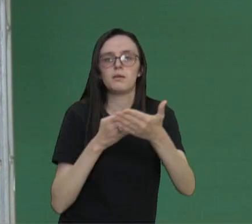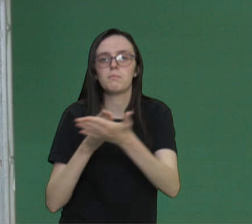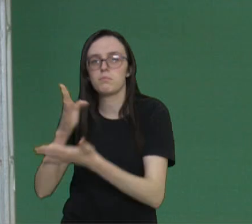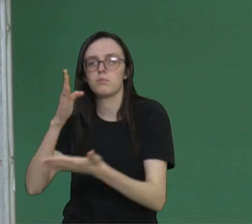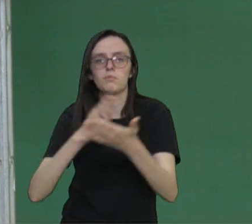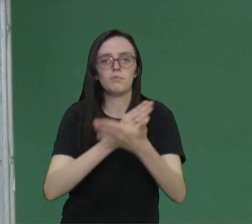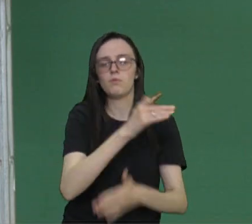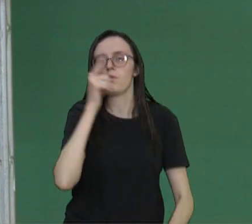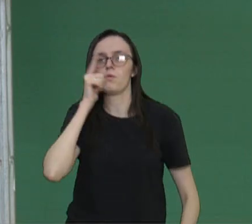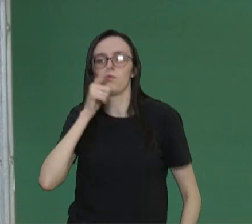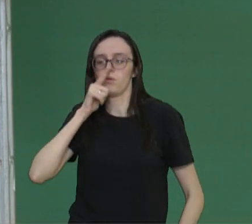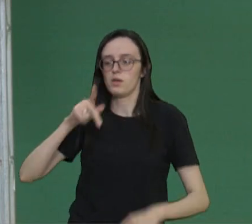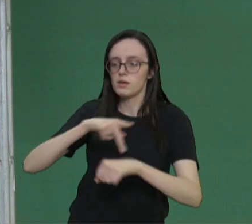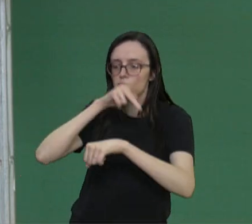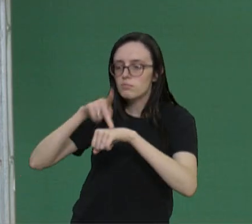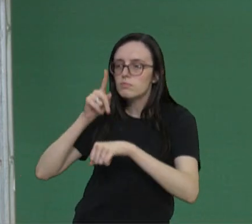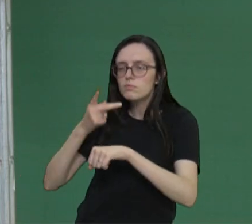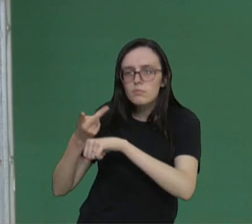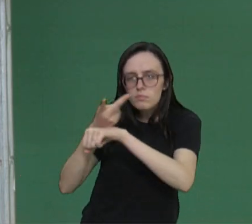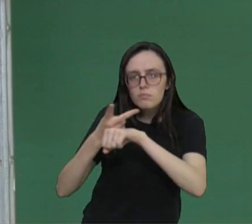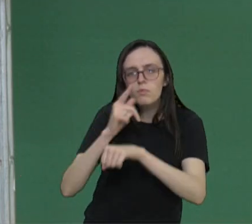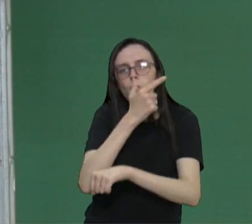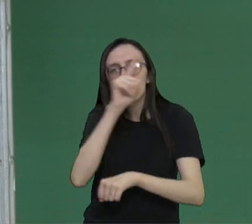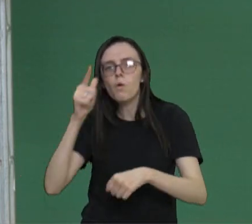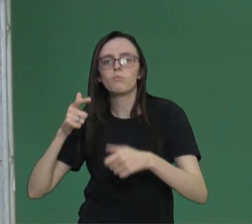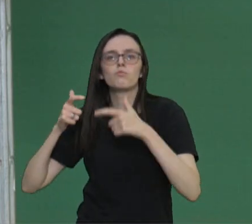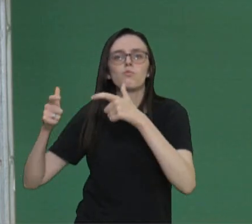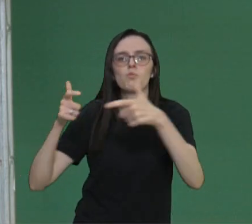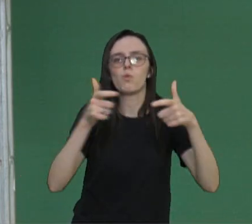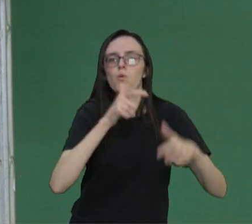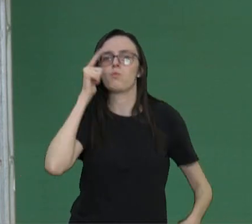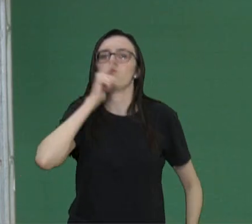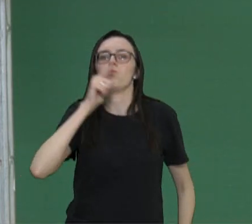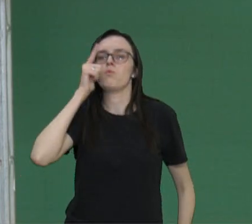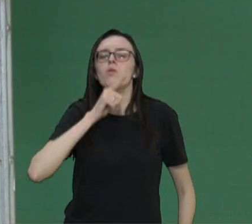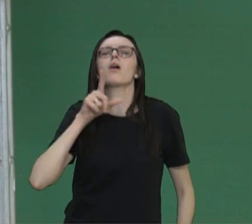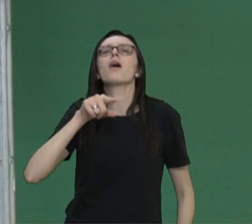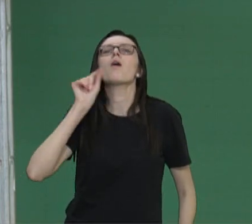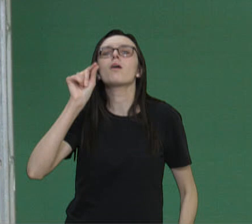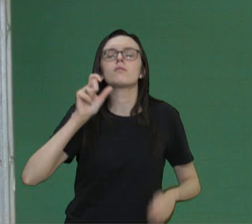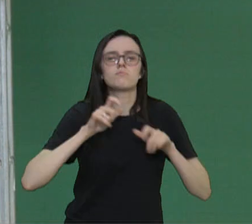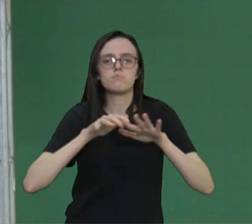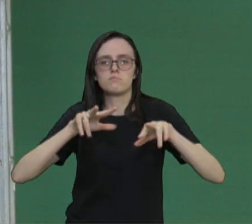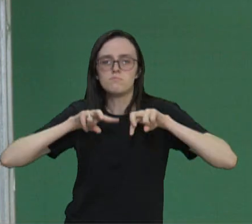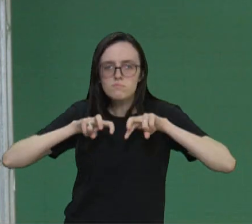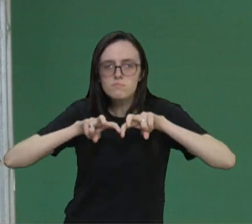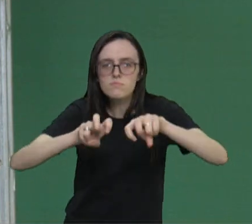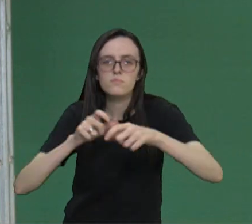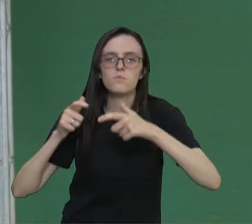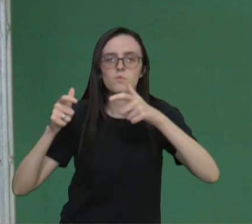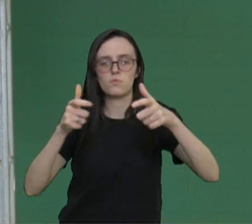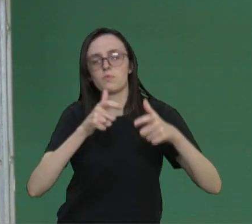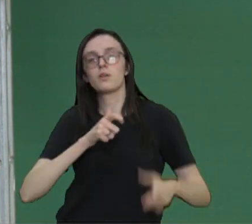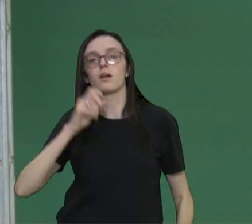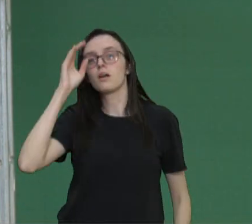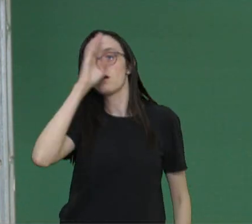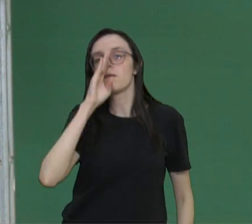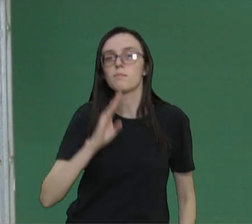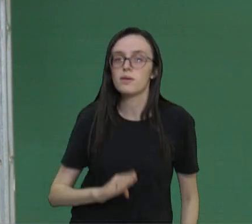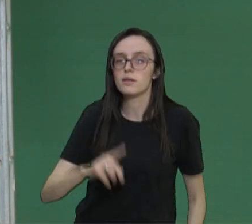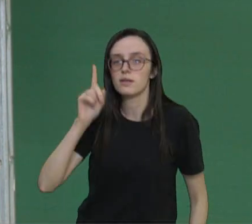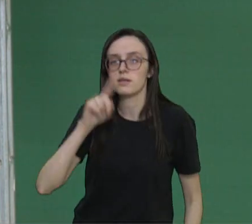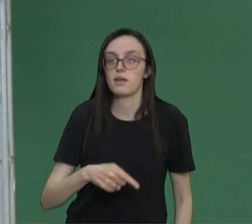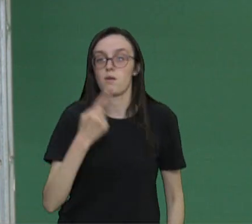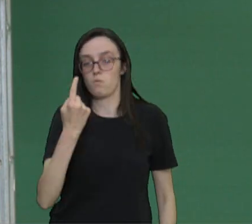os países estavam em busca de outros territórios para poder explorar esses territórios, e o Brasil foi